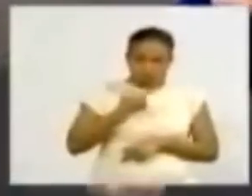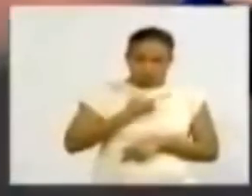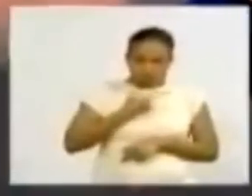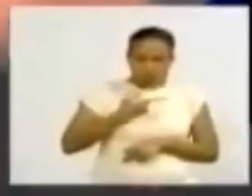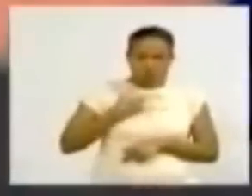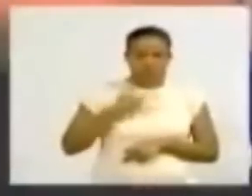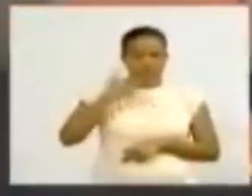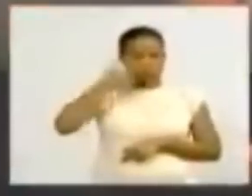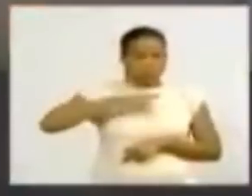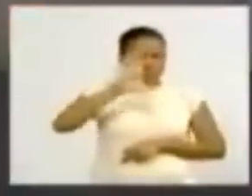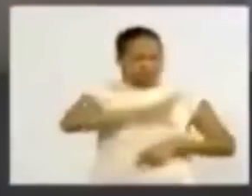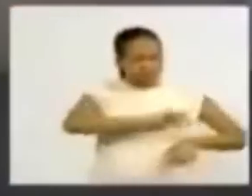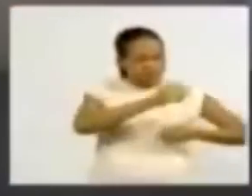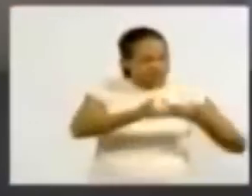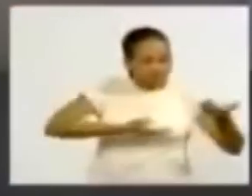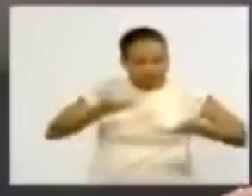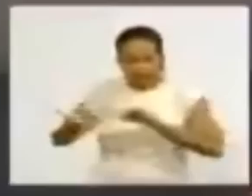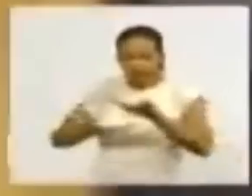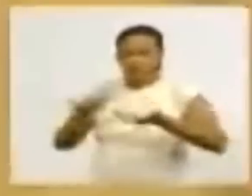que Cristo colocou.